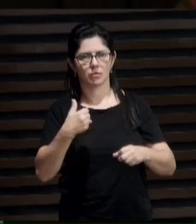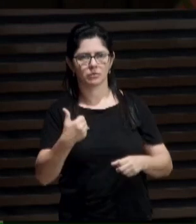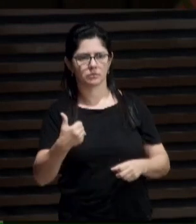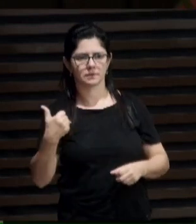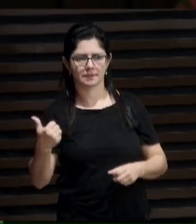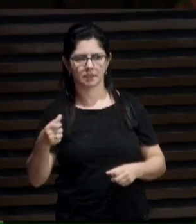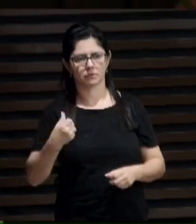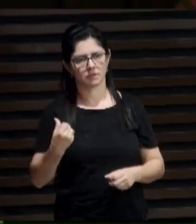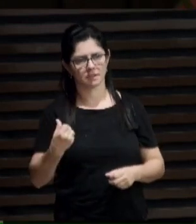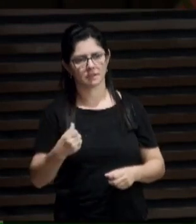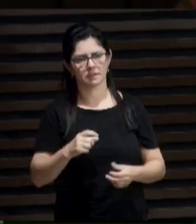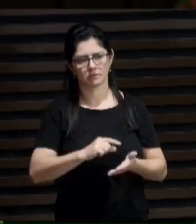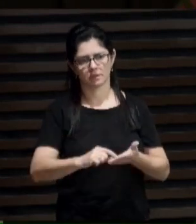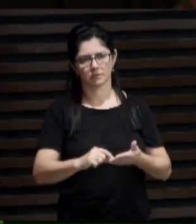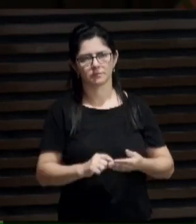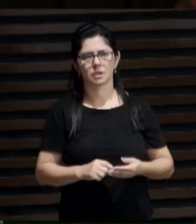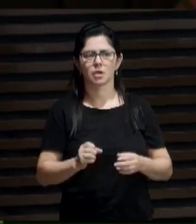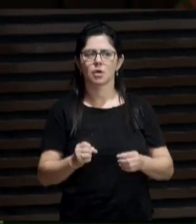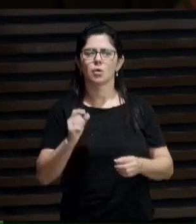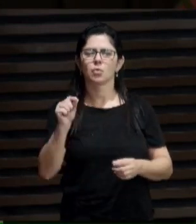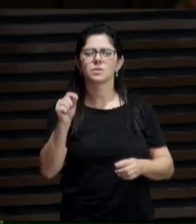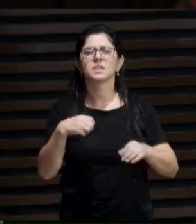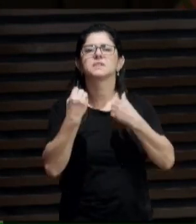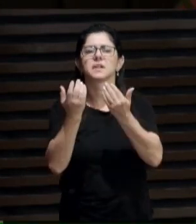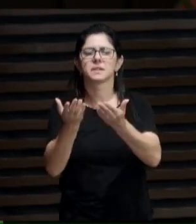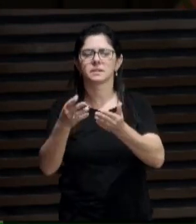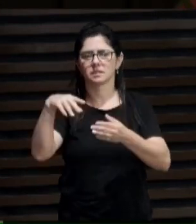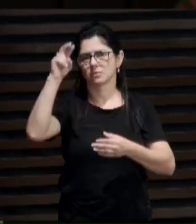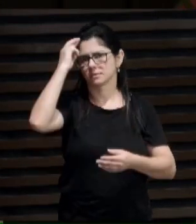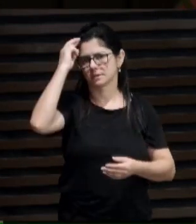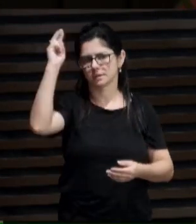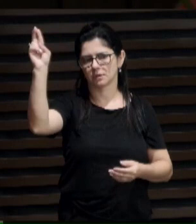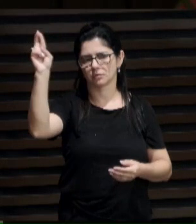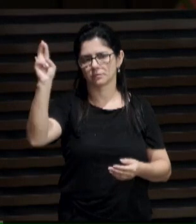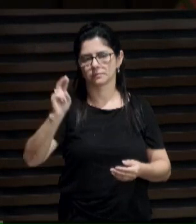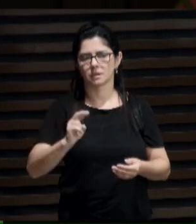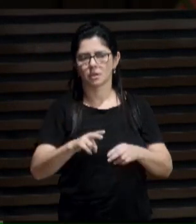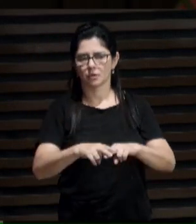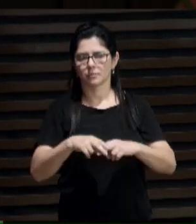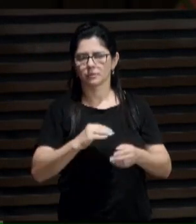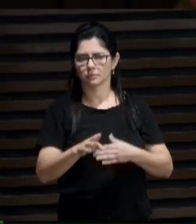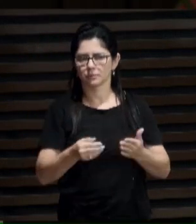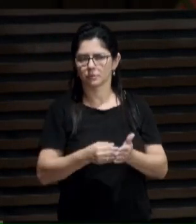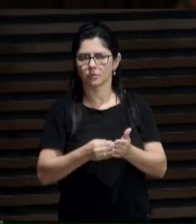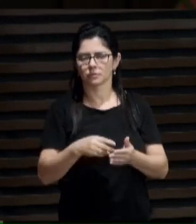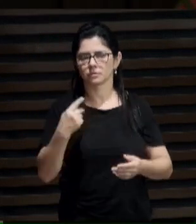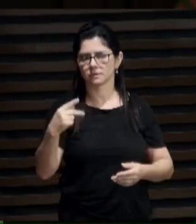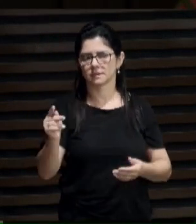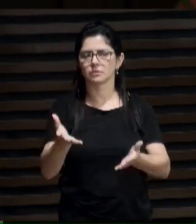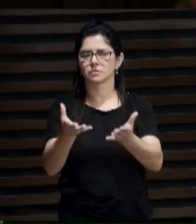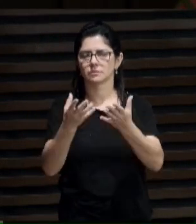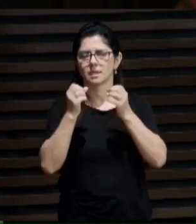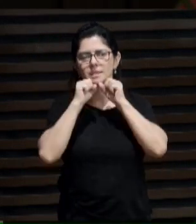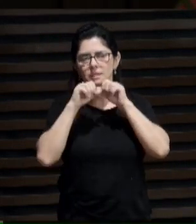13. Que darei ao Senhor por todos os seus benefícios para comigo? Olha,